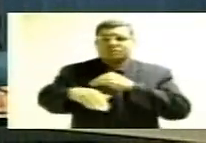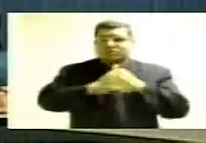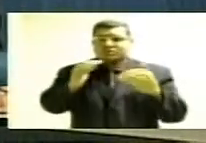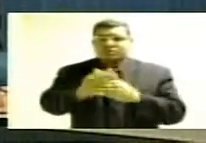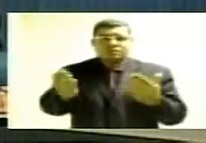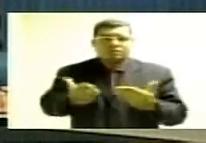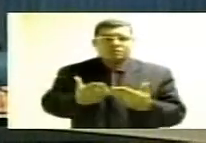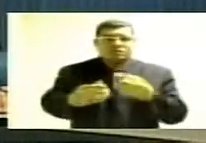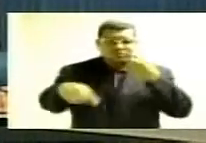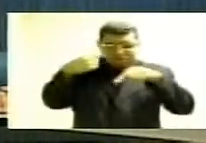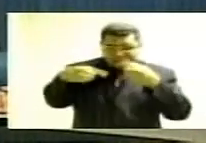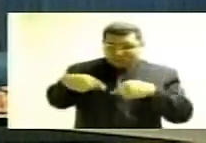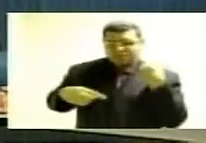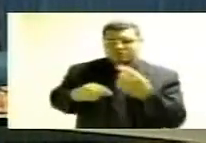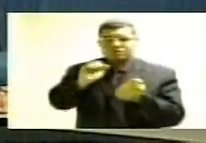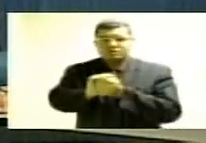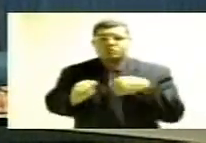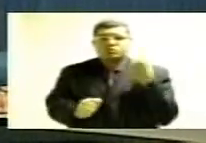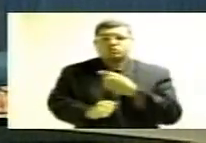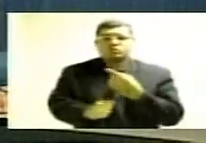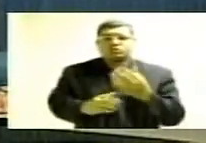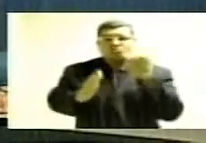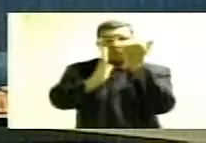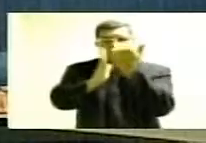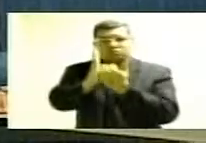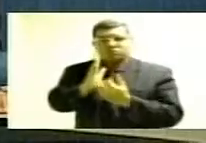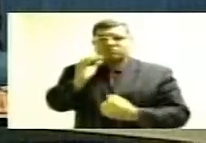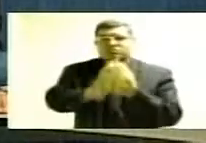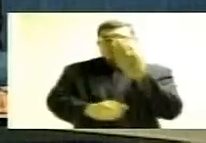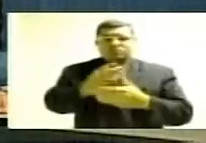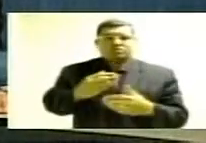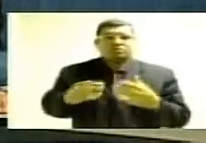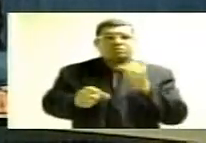tudo, discutir conosco os critérios para a elaboração da peça orçamentária.